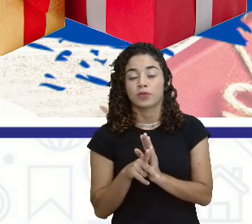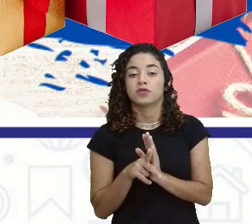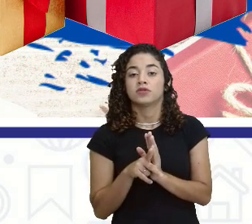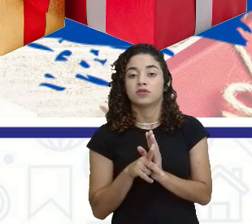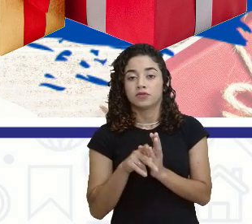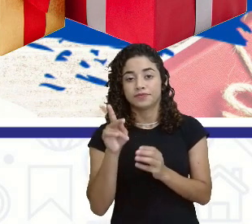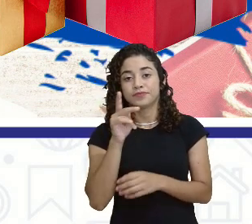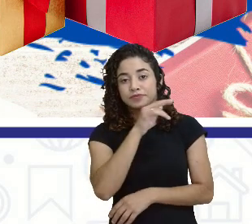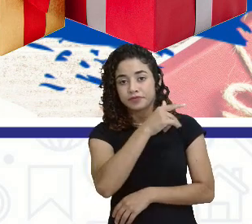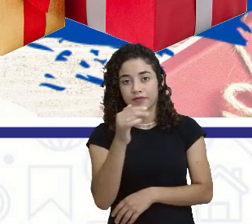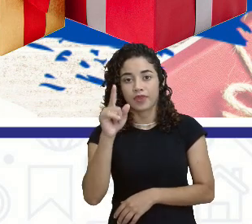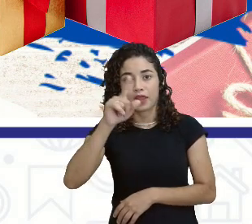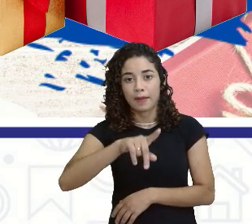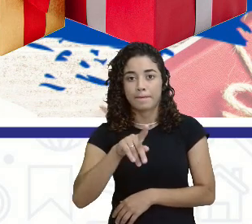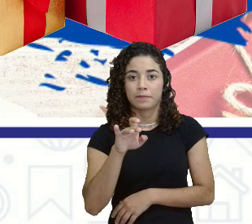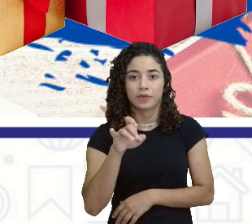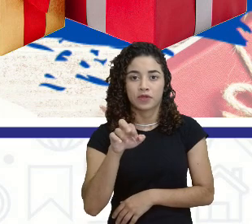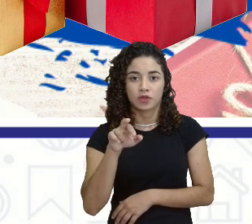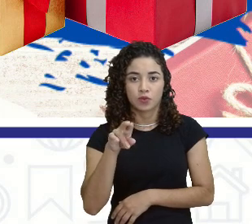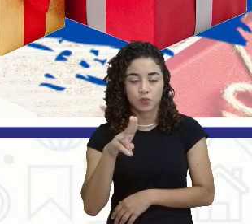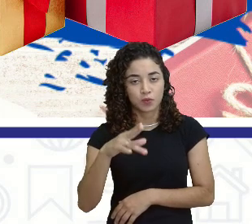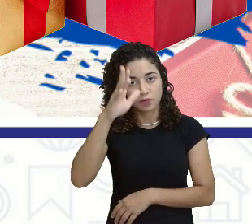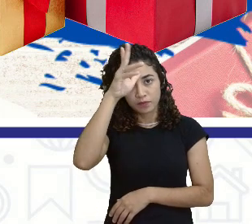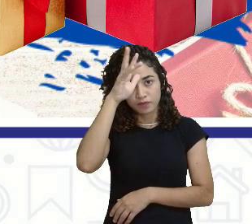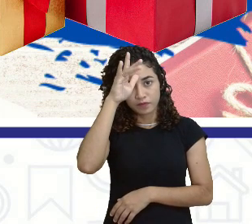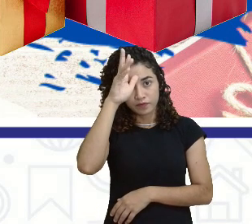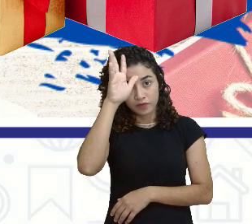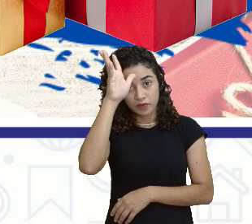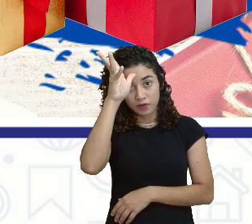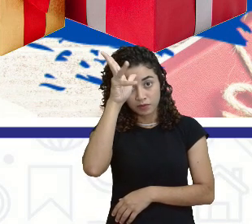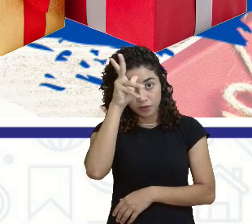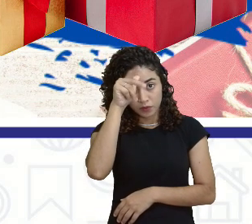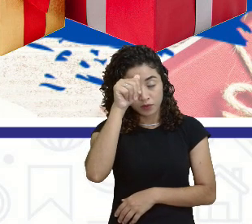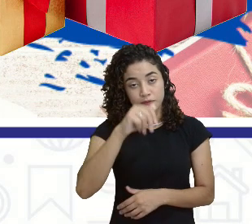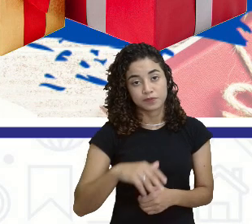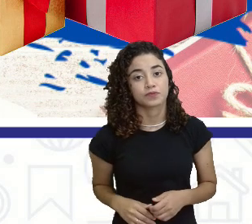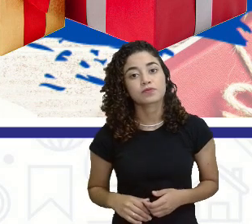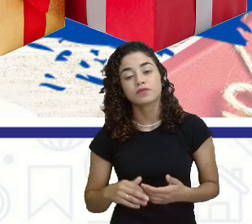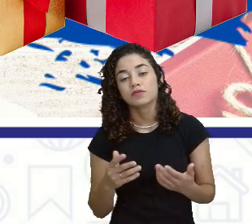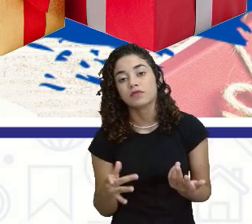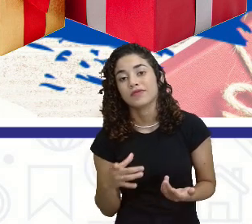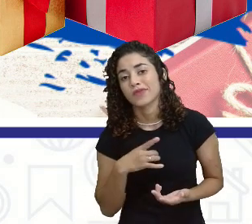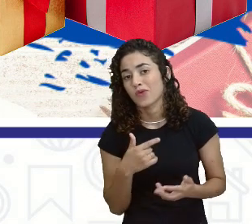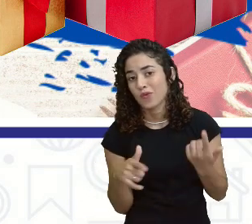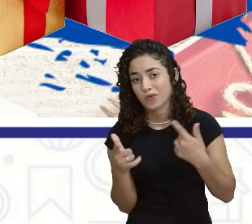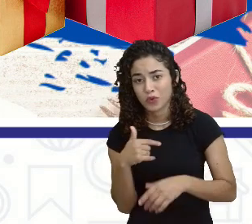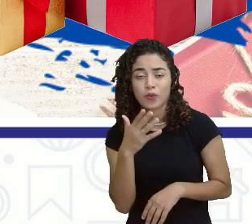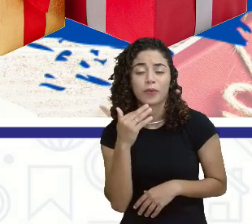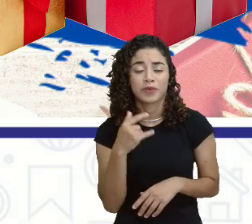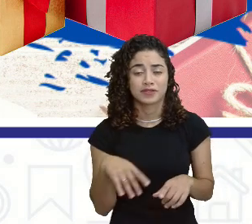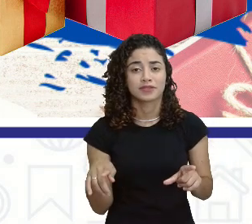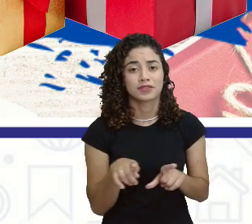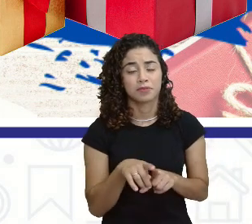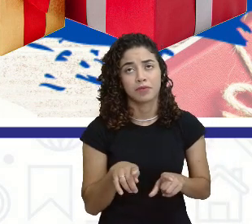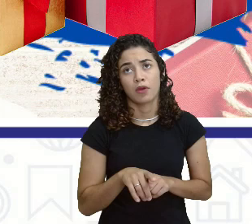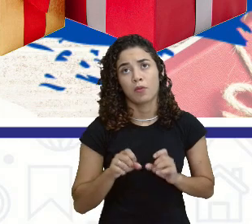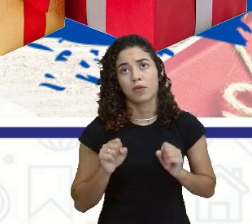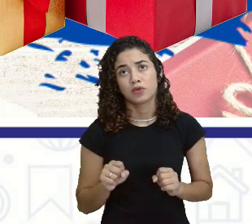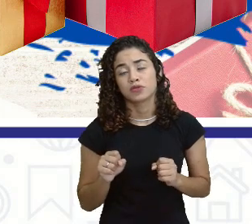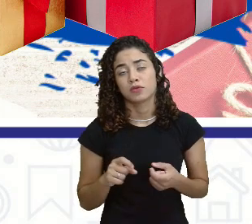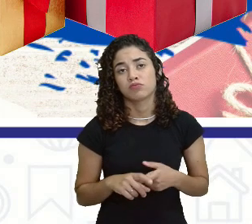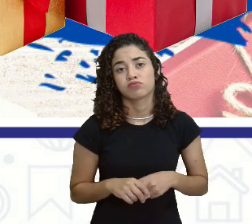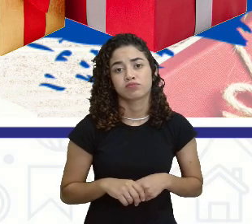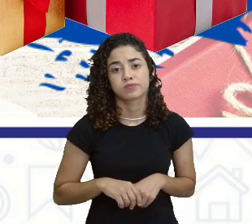né, natalino ali, né, um chester, né, então a gente tem outras comidas, né, como a